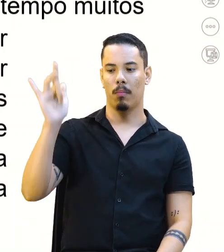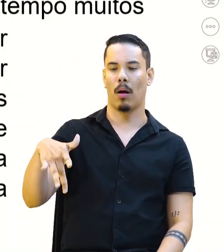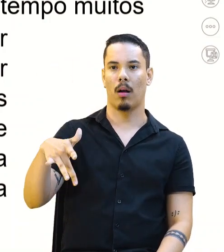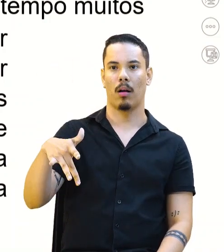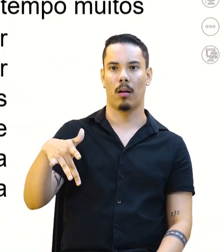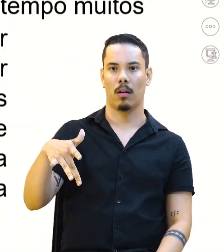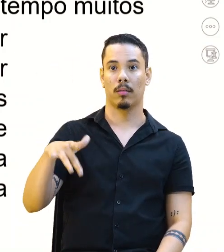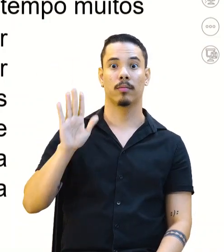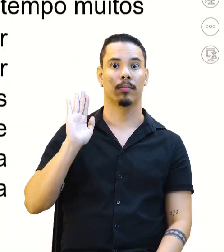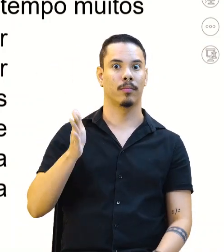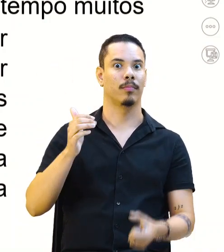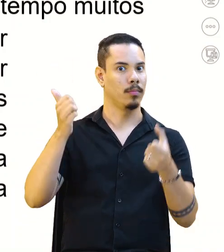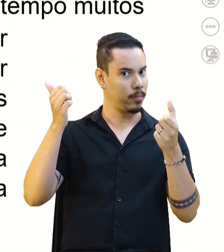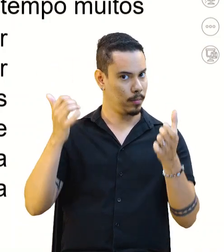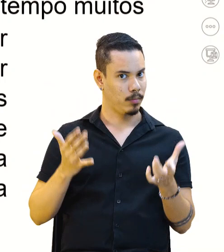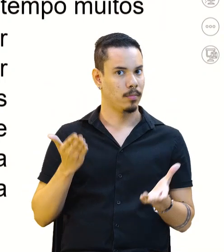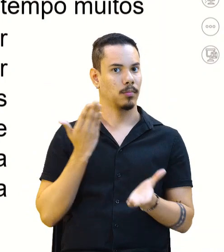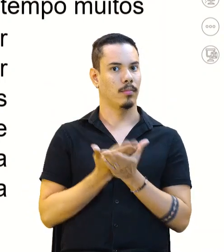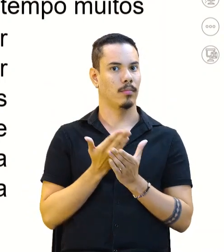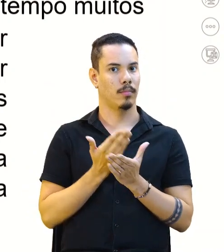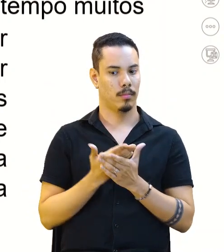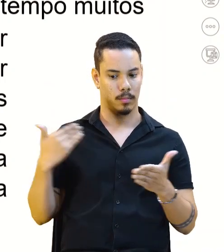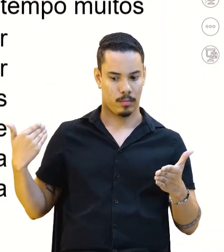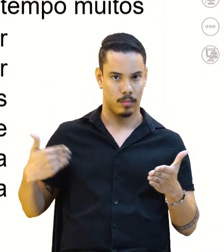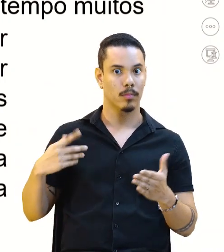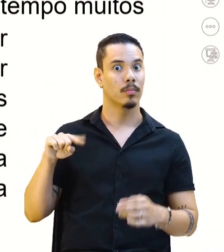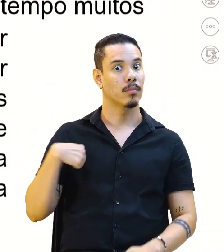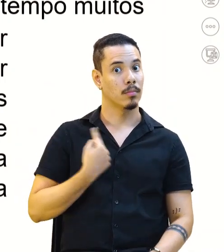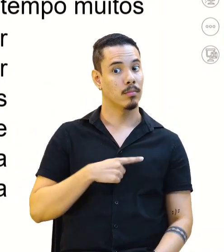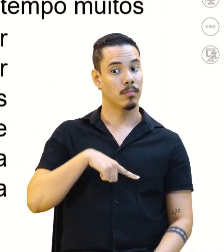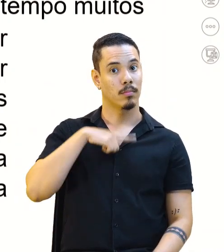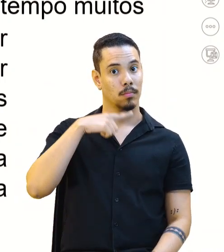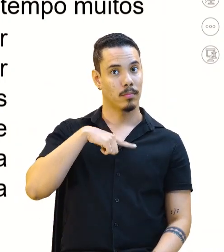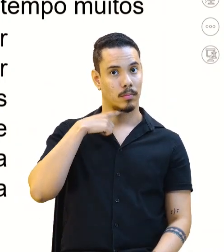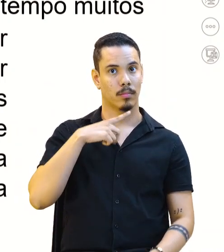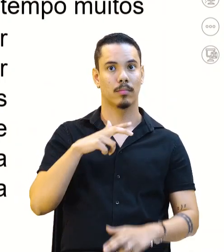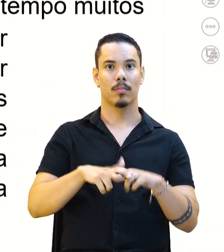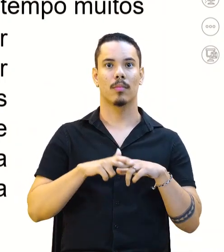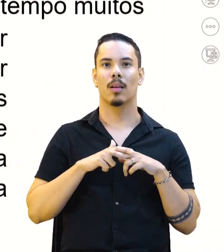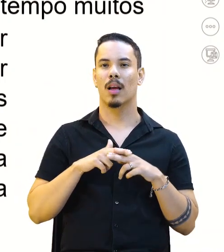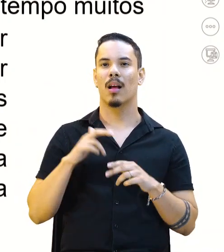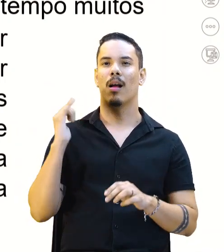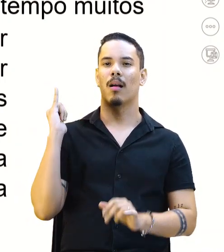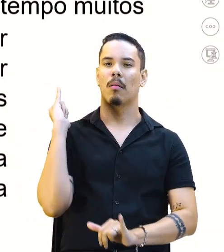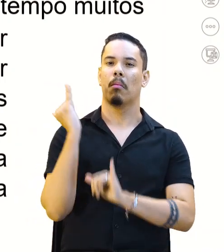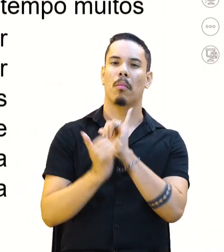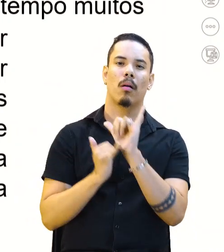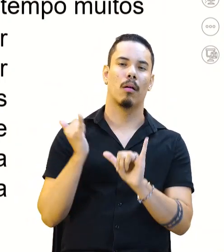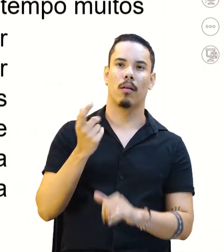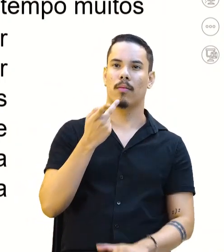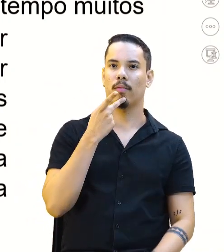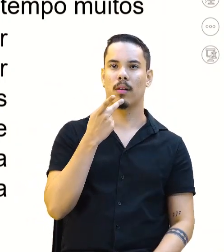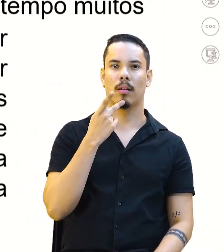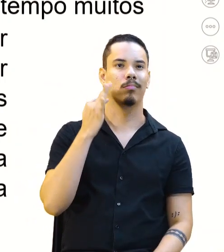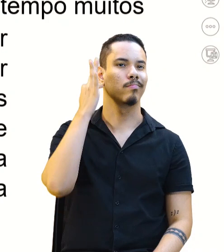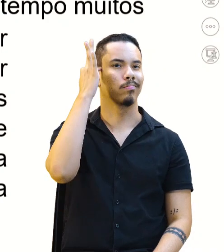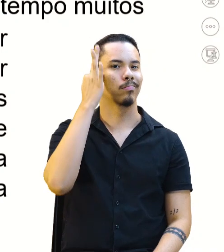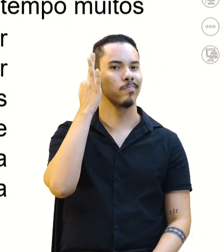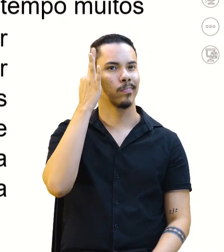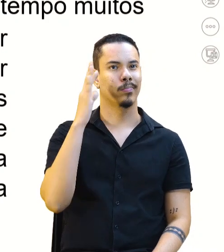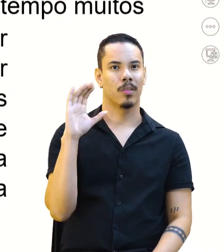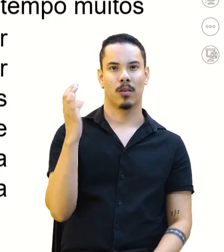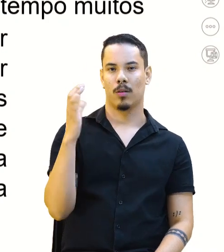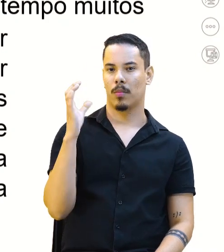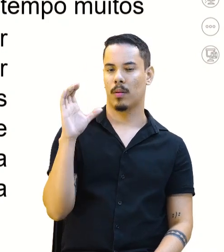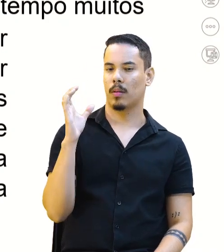foi falado durante a aula. É, nós questionamos isso. Há um ditado popular que diz: a filosofia é uma